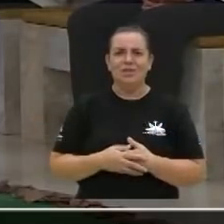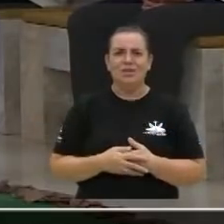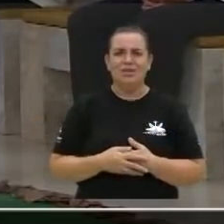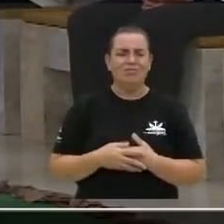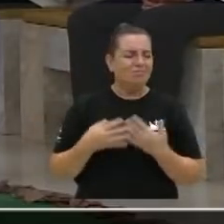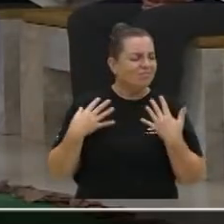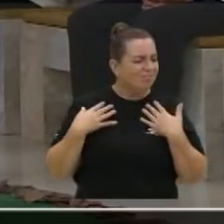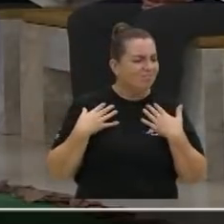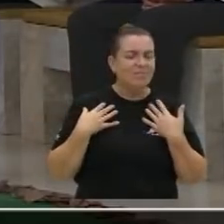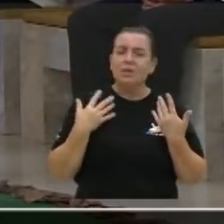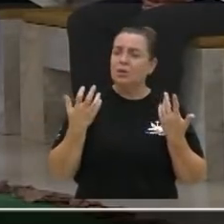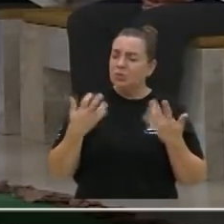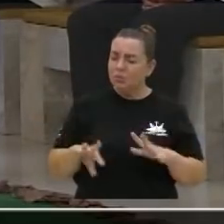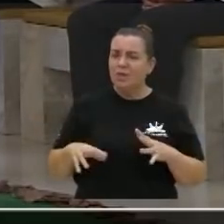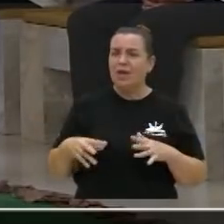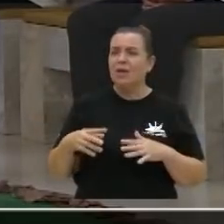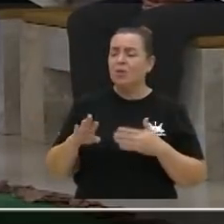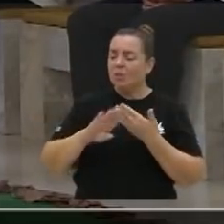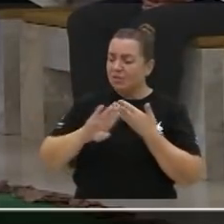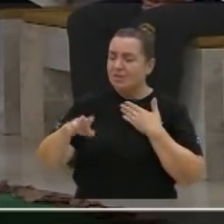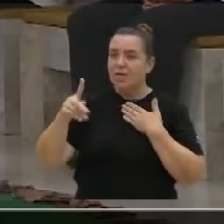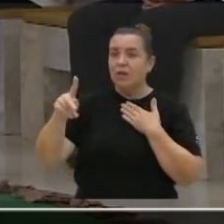nunca me apartar do teu rebanho,